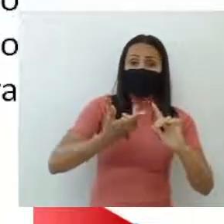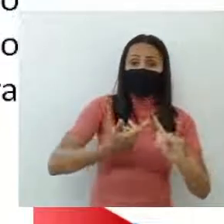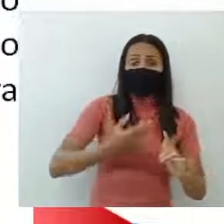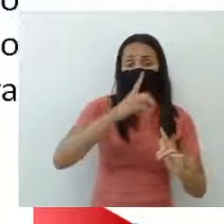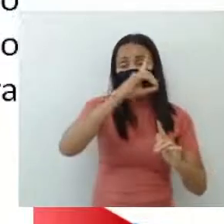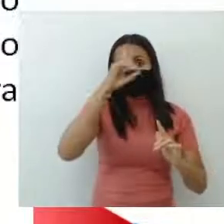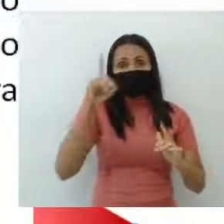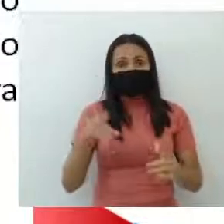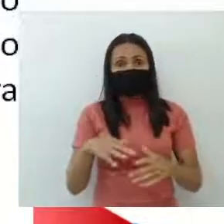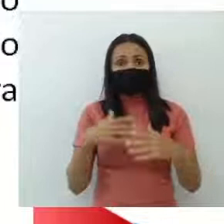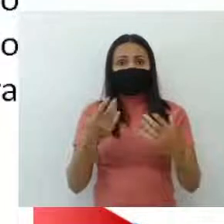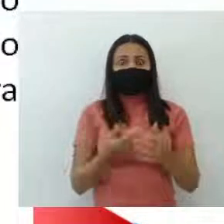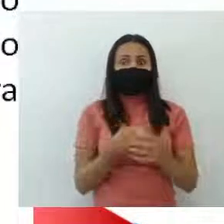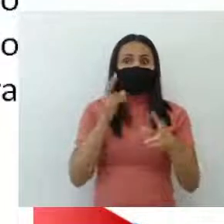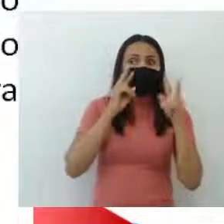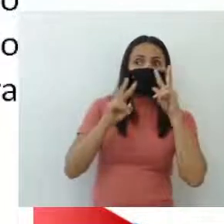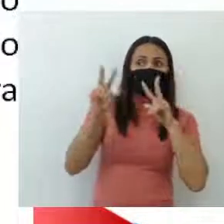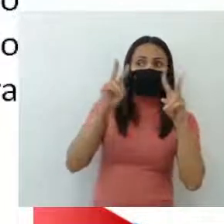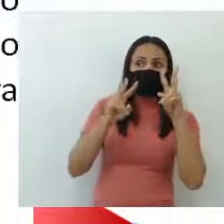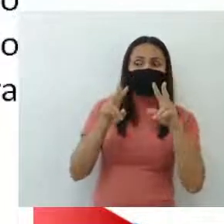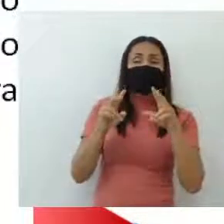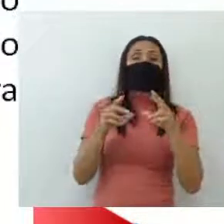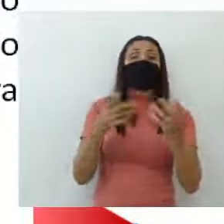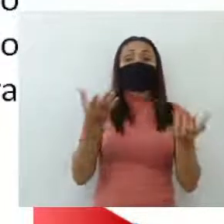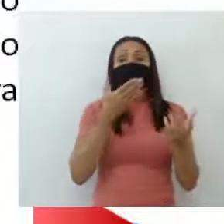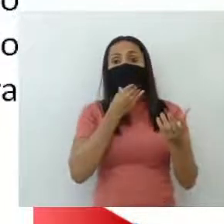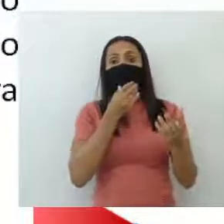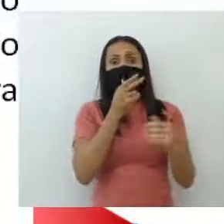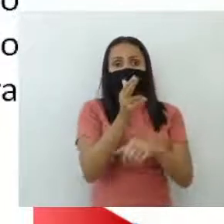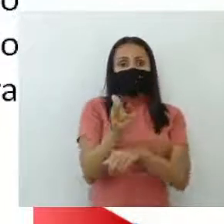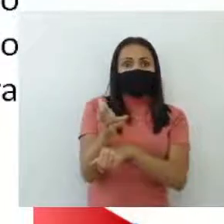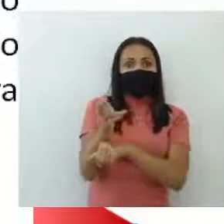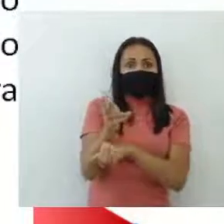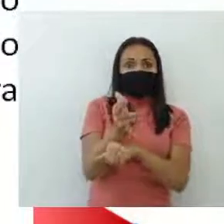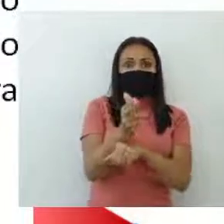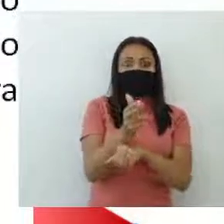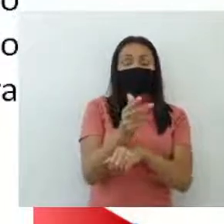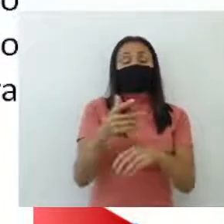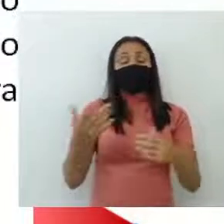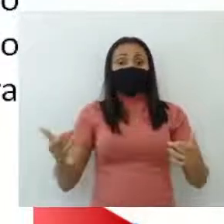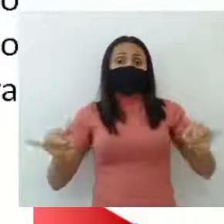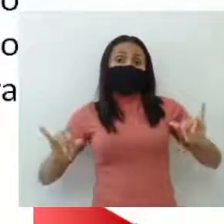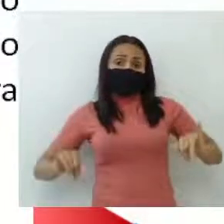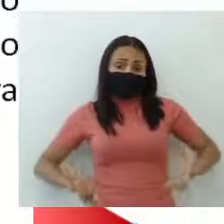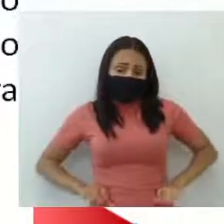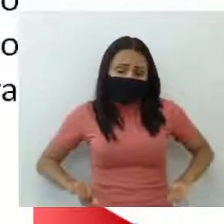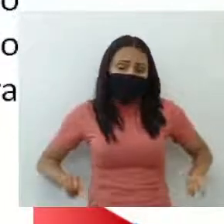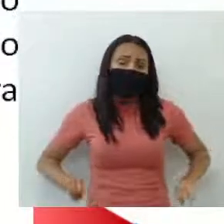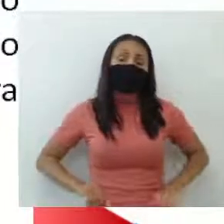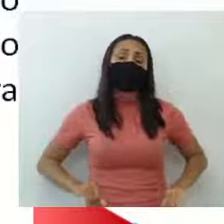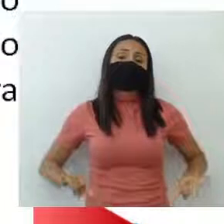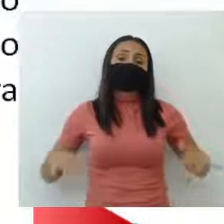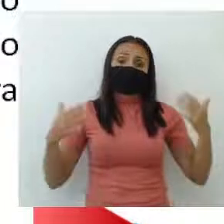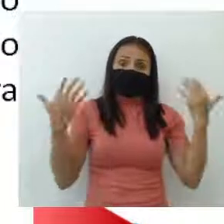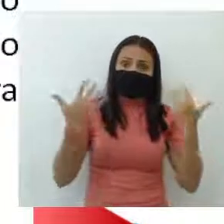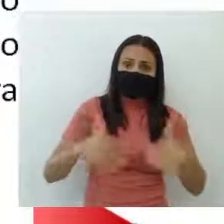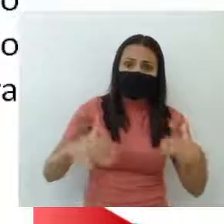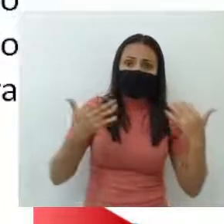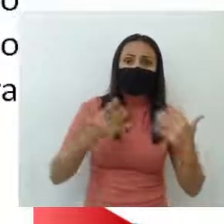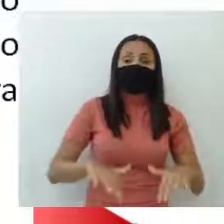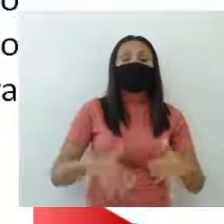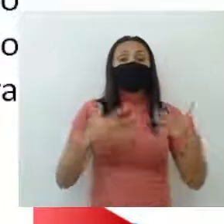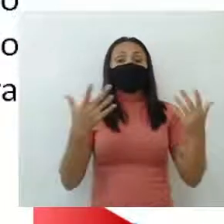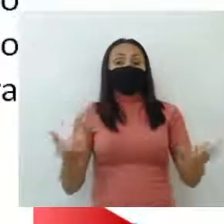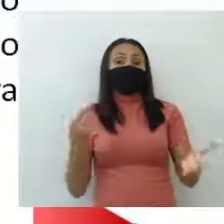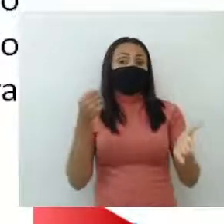homens armados, né? Então, nessas caravanas de escravos, o sofrimento era muito grande. Então, eles eram